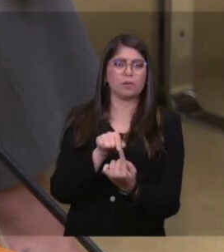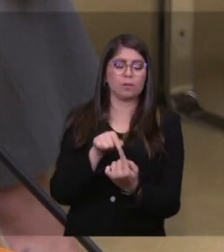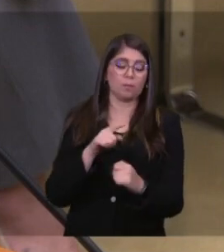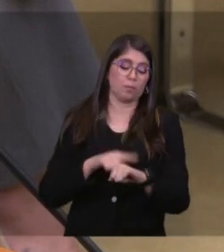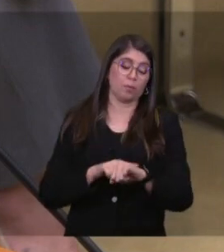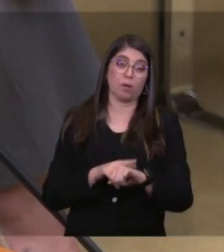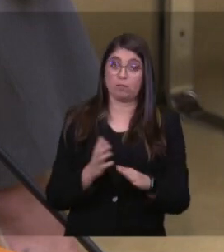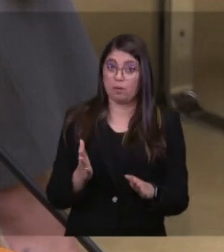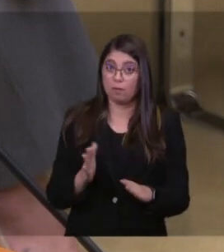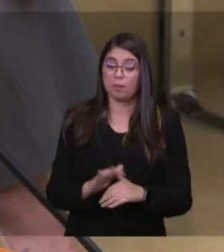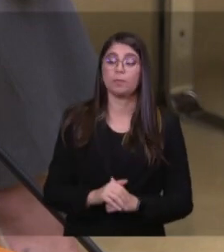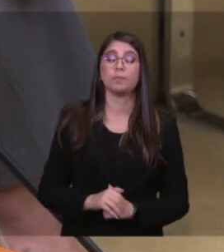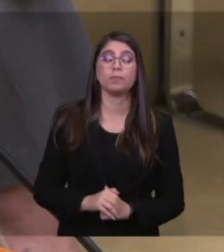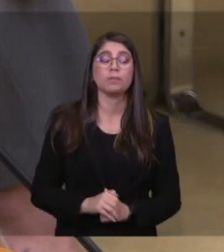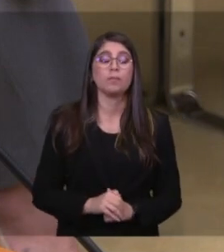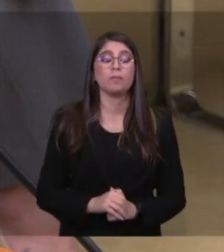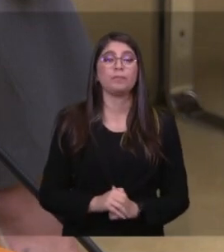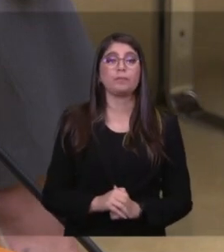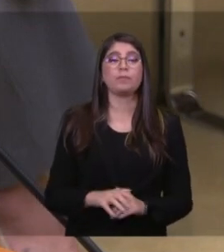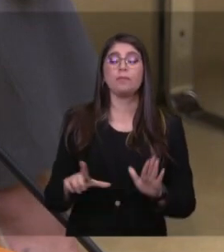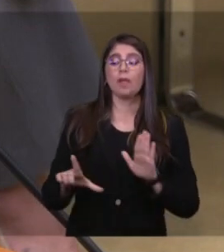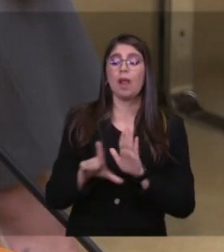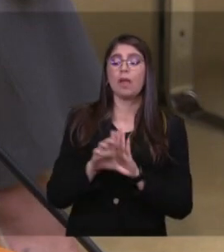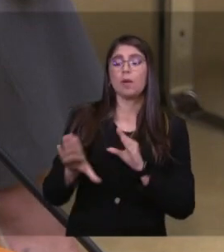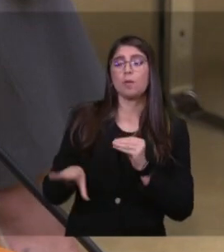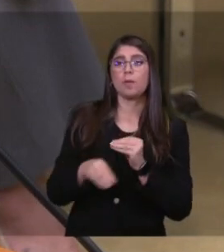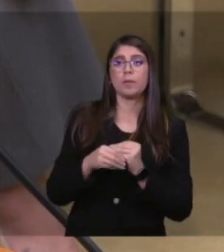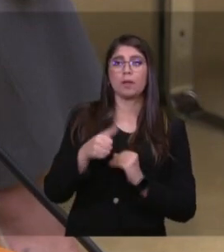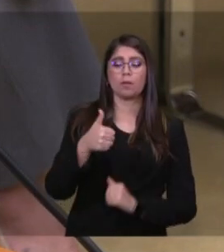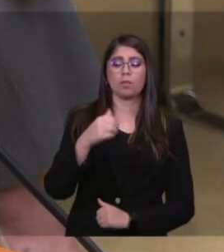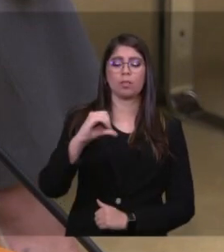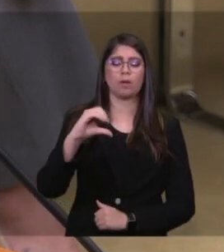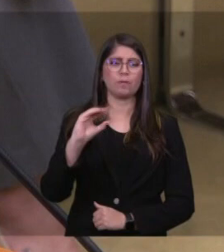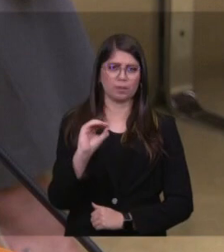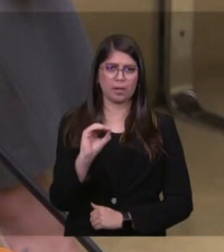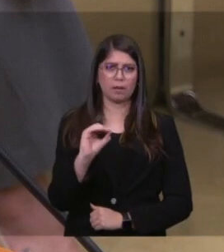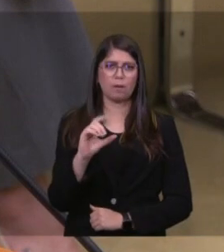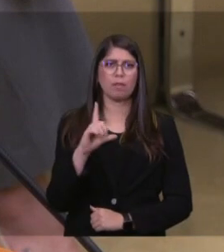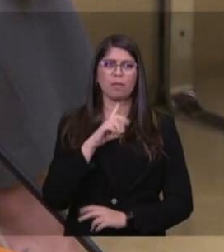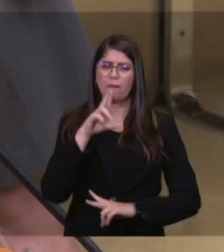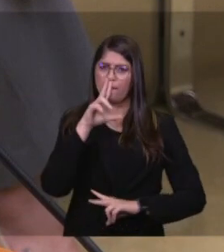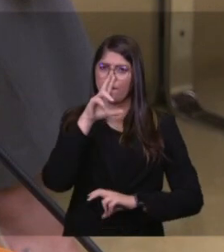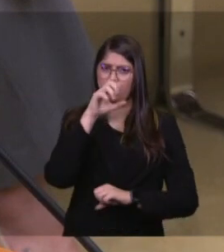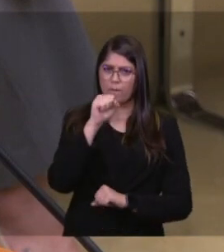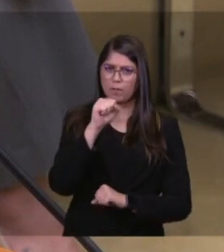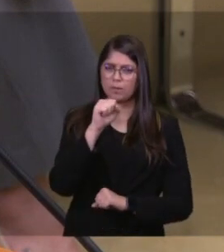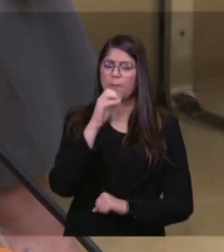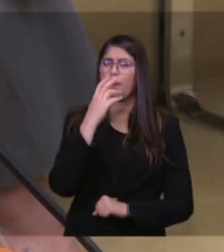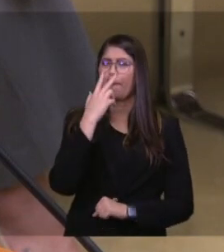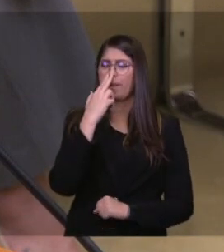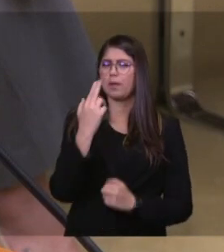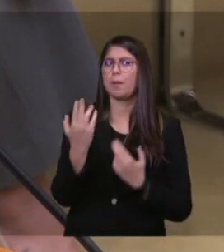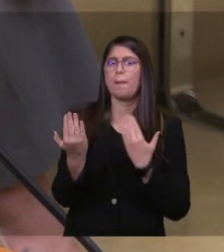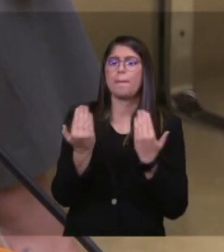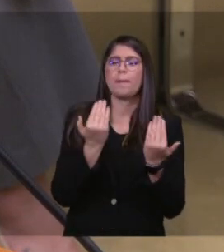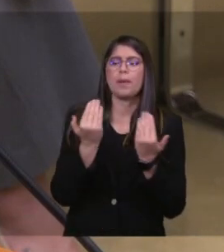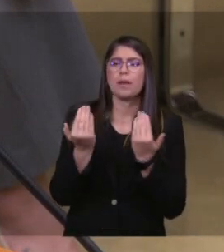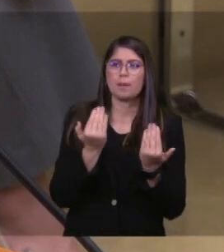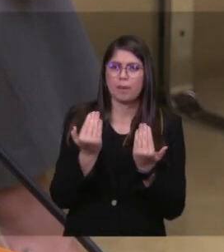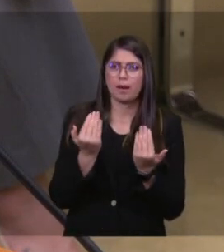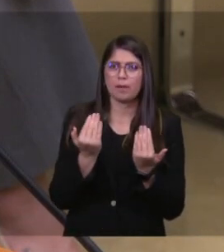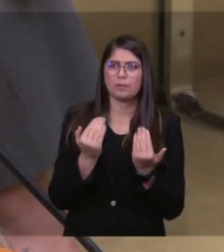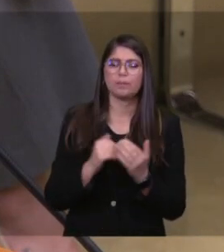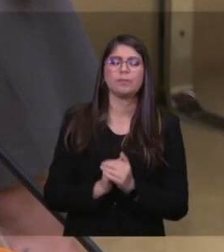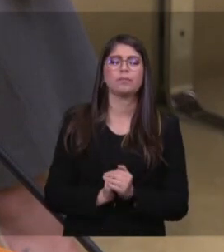o adiantado da hora, é: a Lei Complementar 190, ela tem força normativa equivalente à